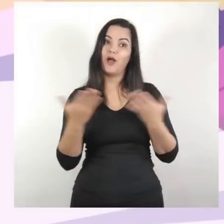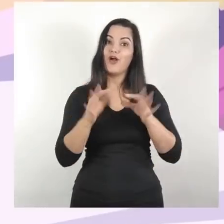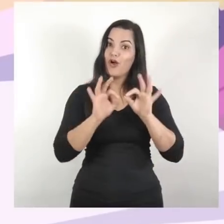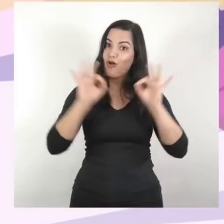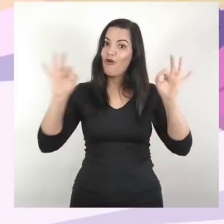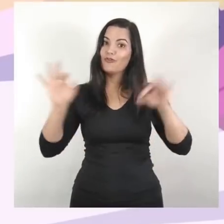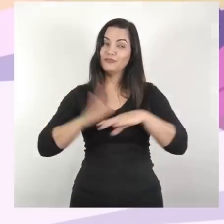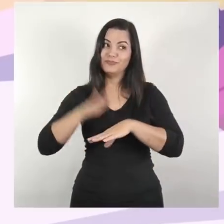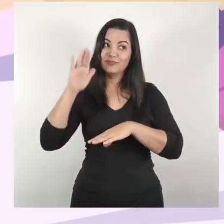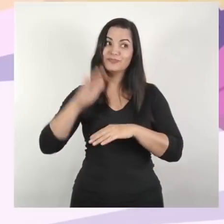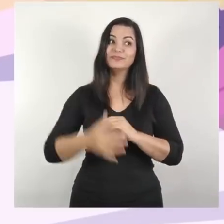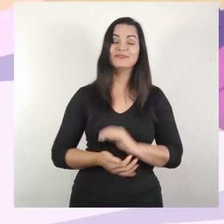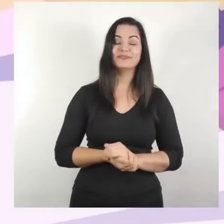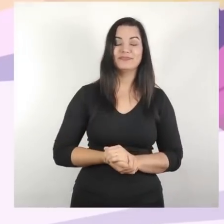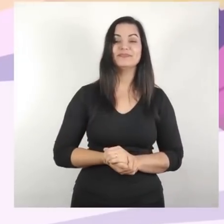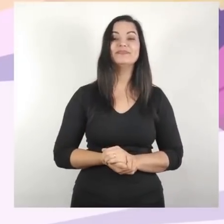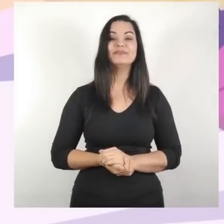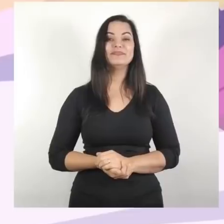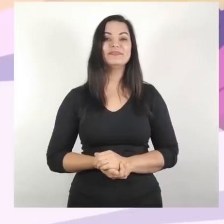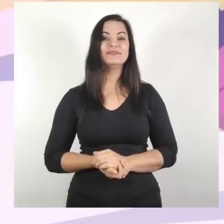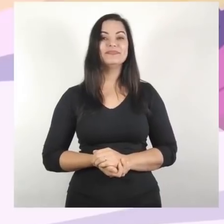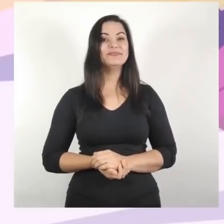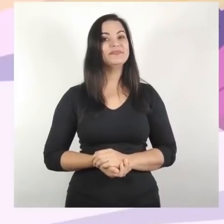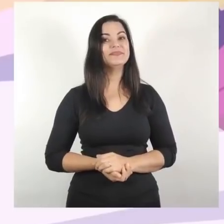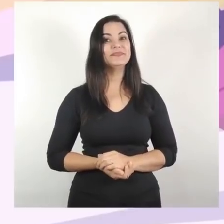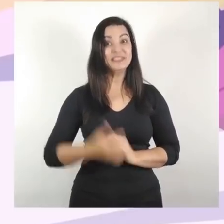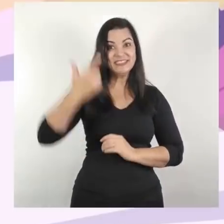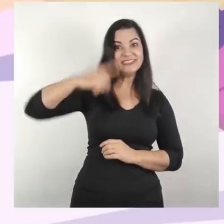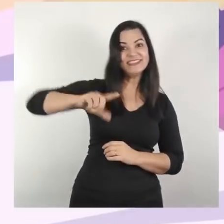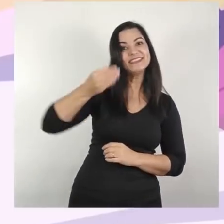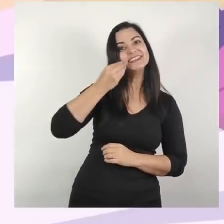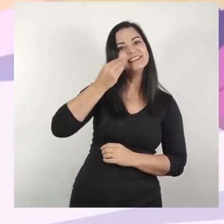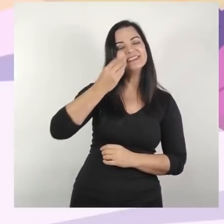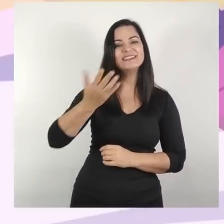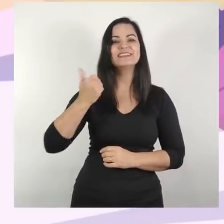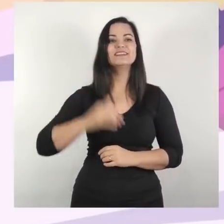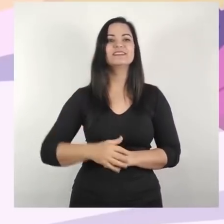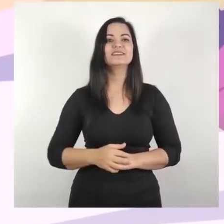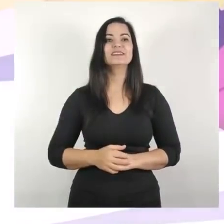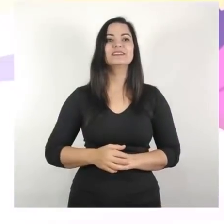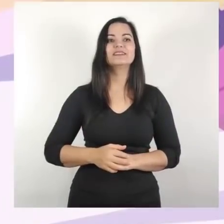Viu? O som já está ficando mais longe. Vamos fazer de novo?